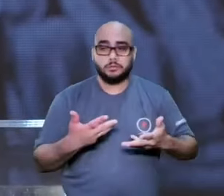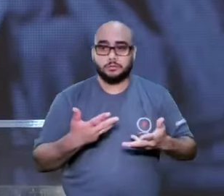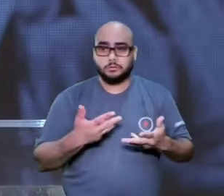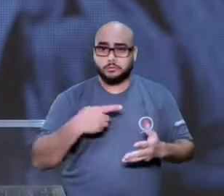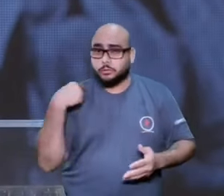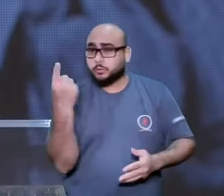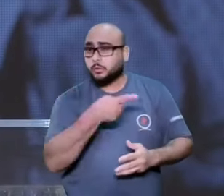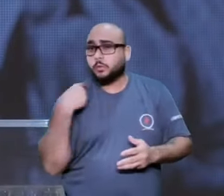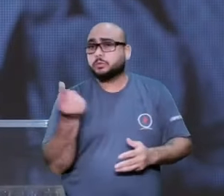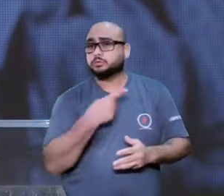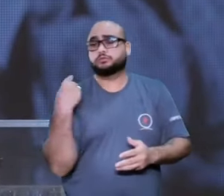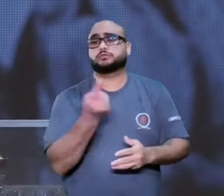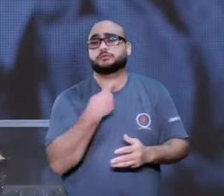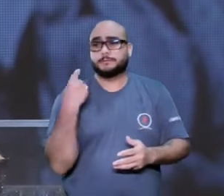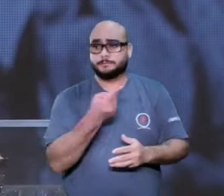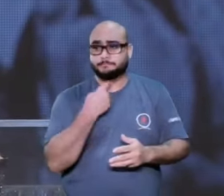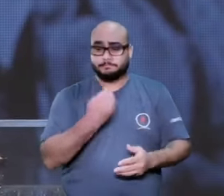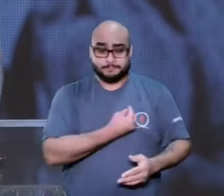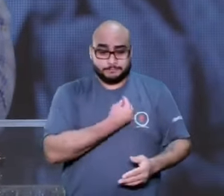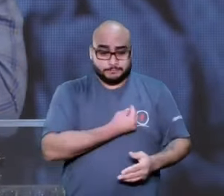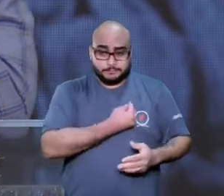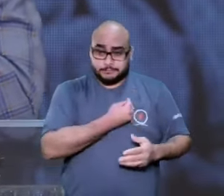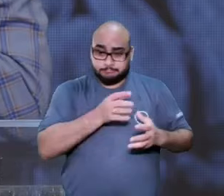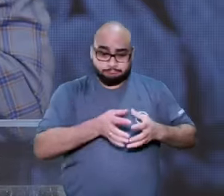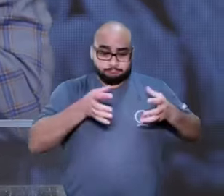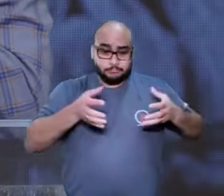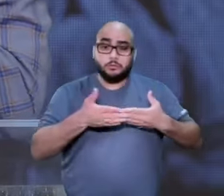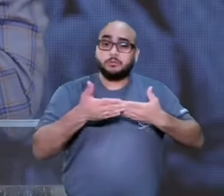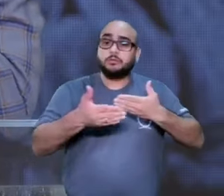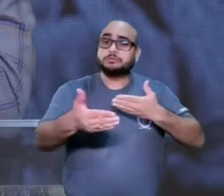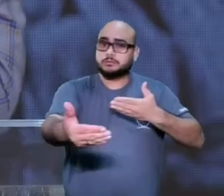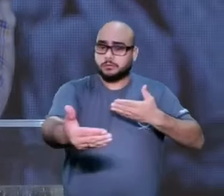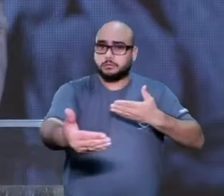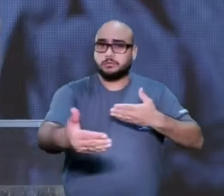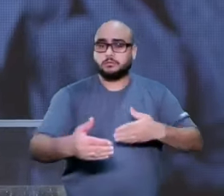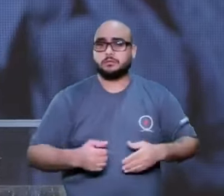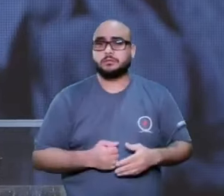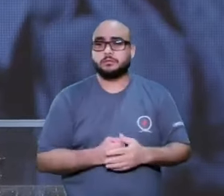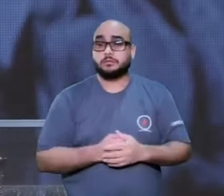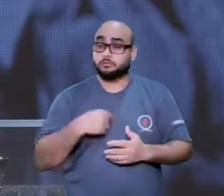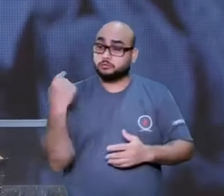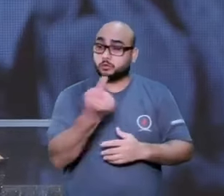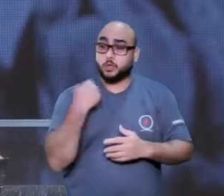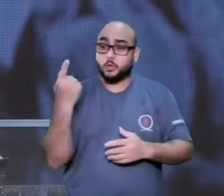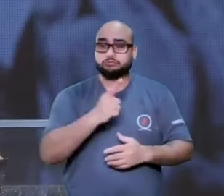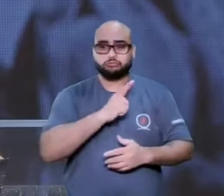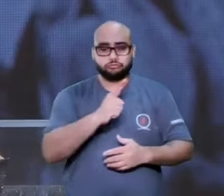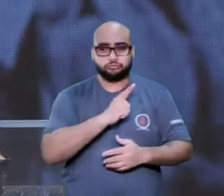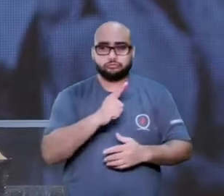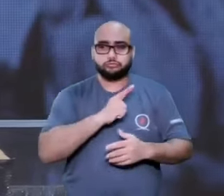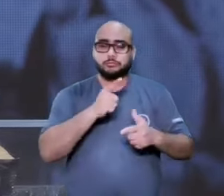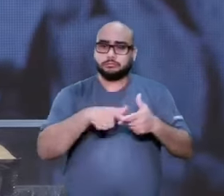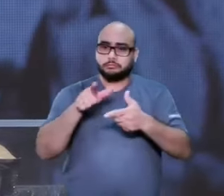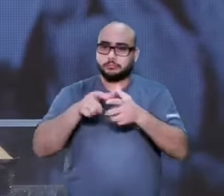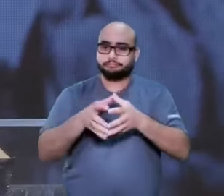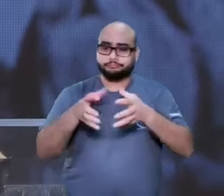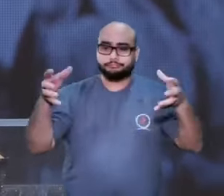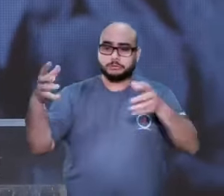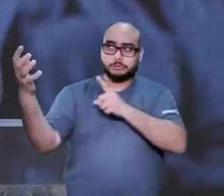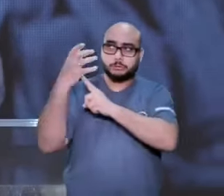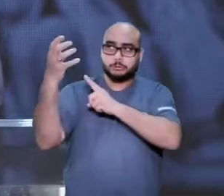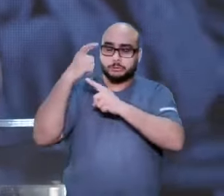nós na trajetória da vida nenhhum de nós estamos exento de uma